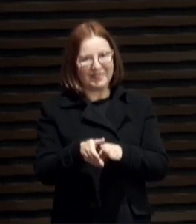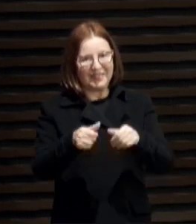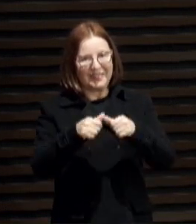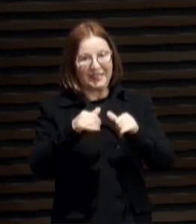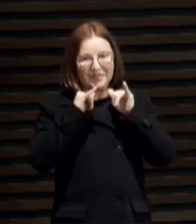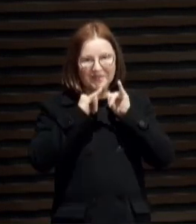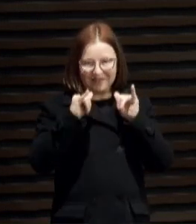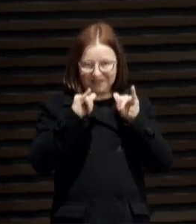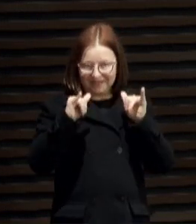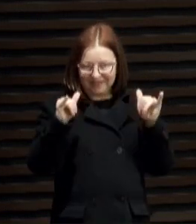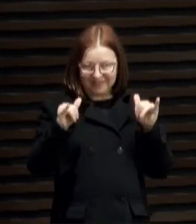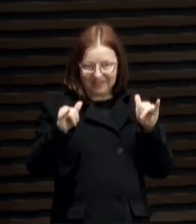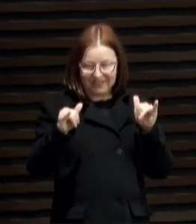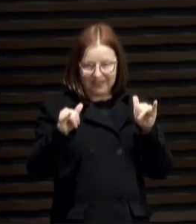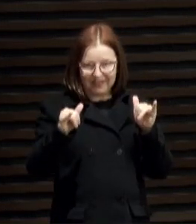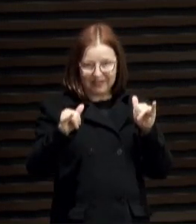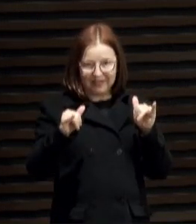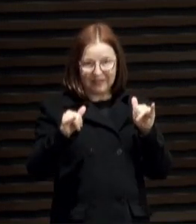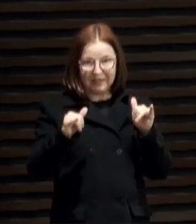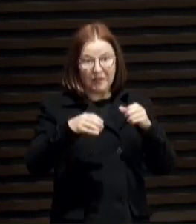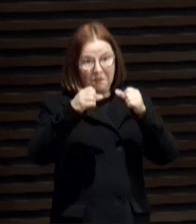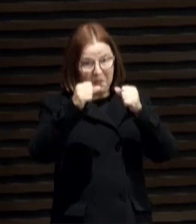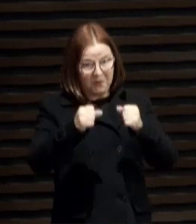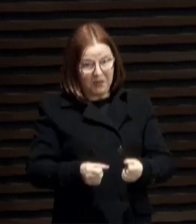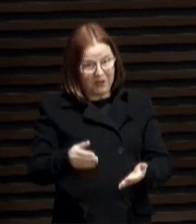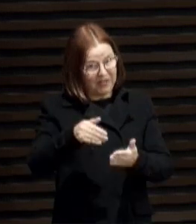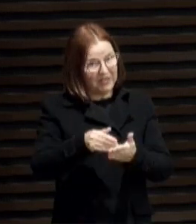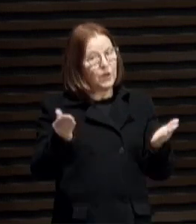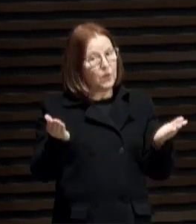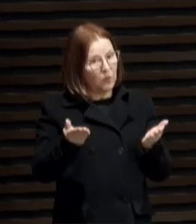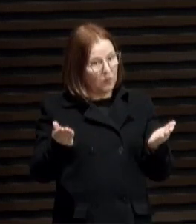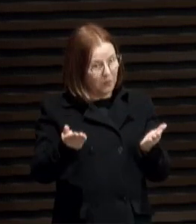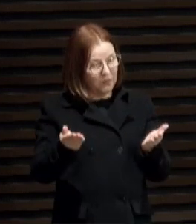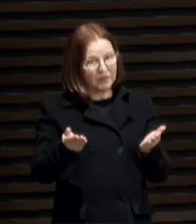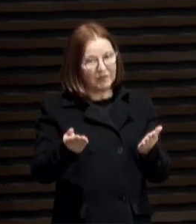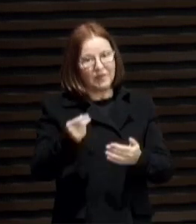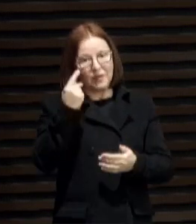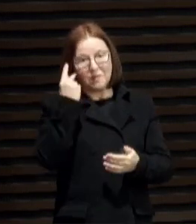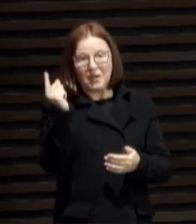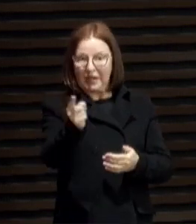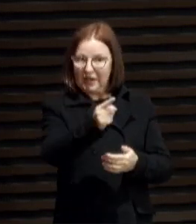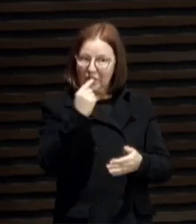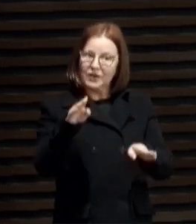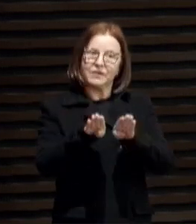mensagem de Malaquias, ela é viva até hoje, serve para a nossa igreja mesmo nos tempos de hoje.